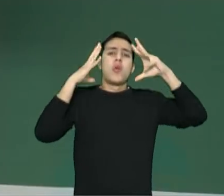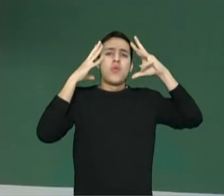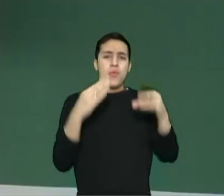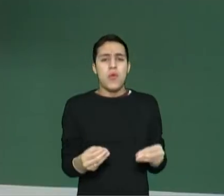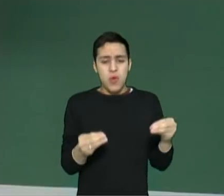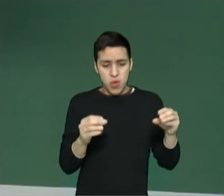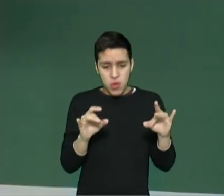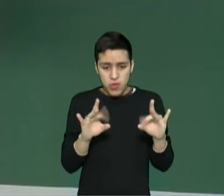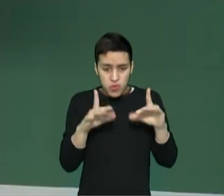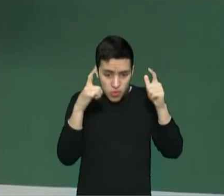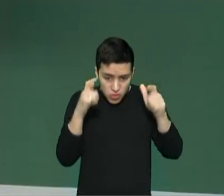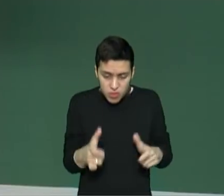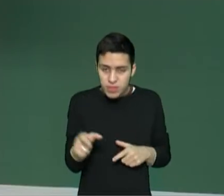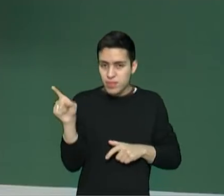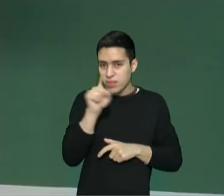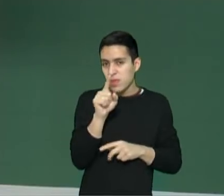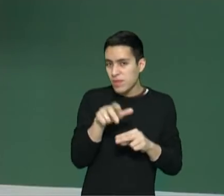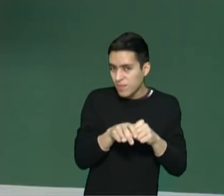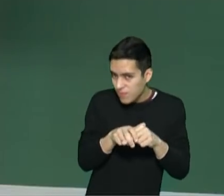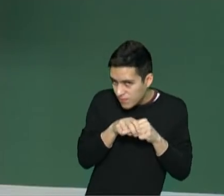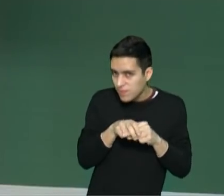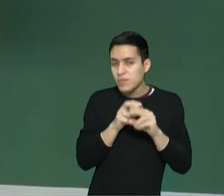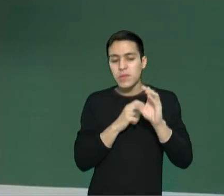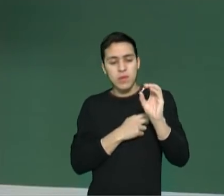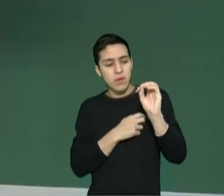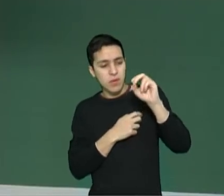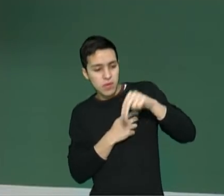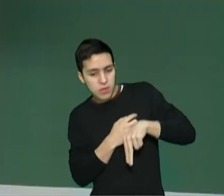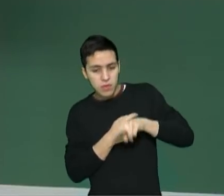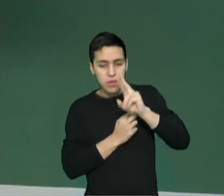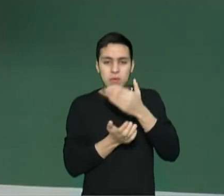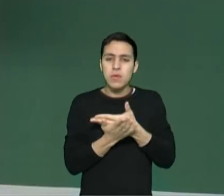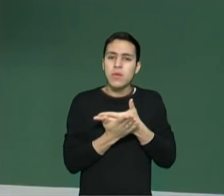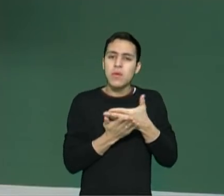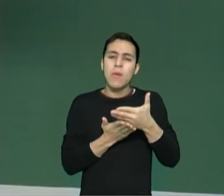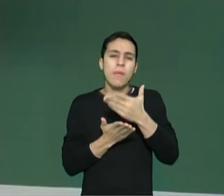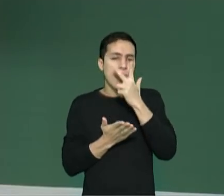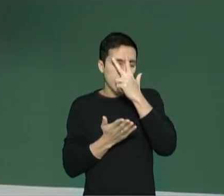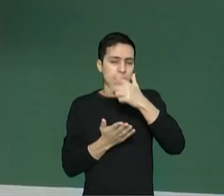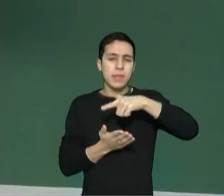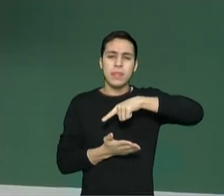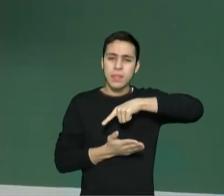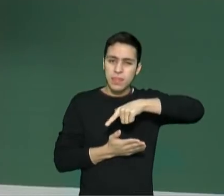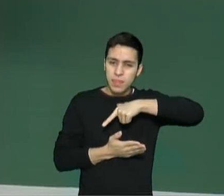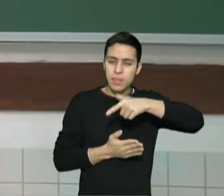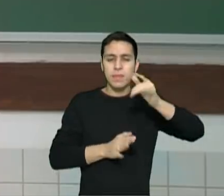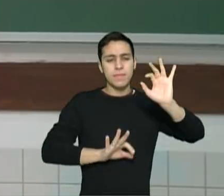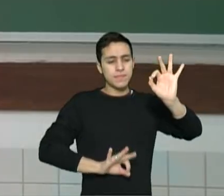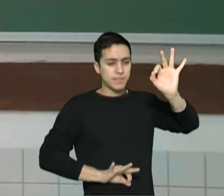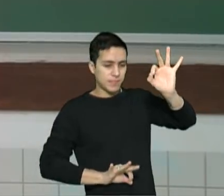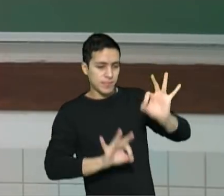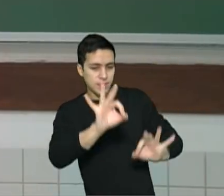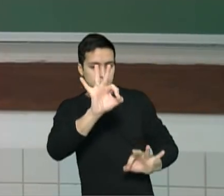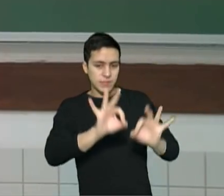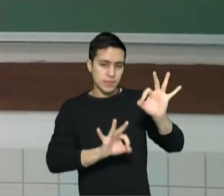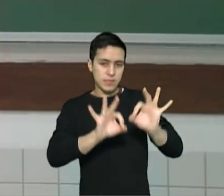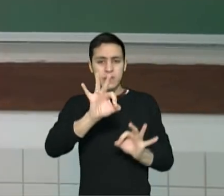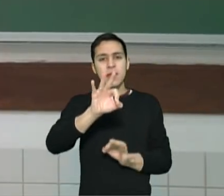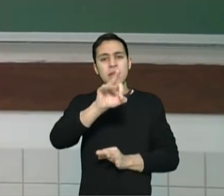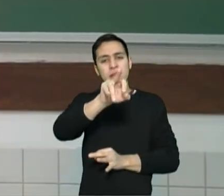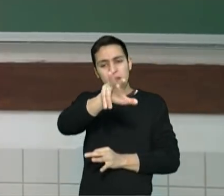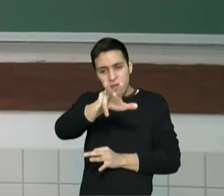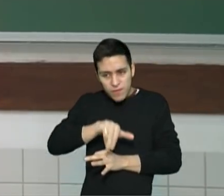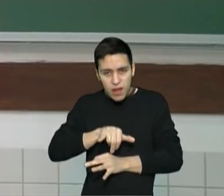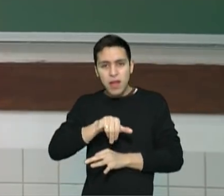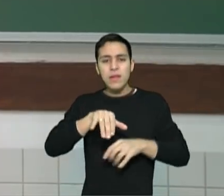um ambiente só. Por isso ela começa a fazer uma organização e vai